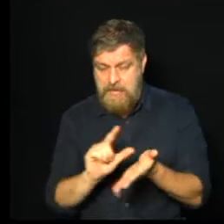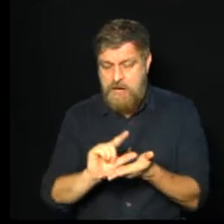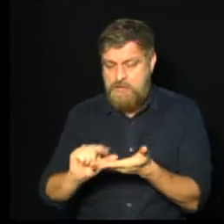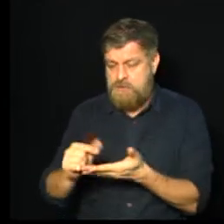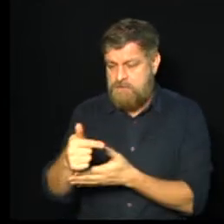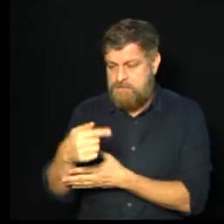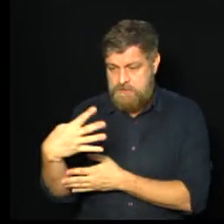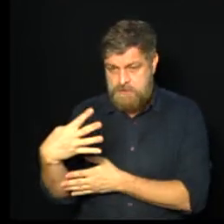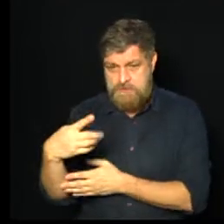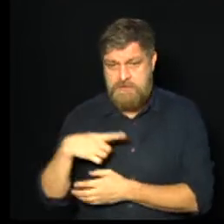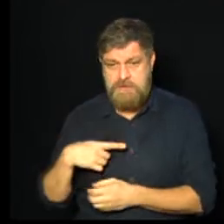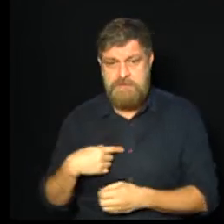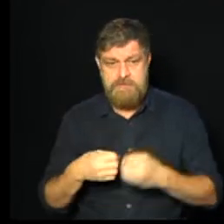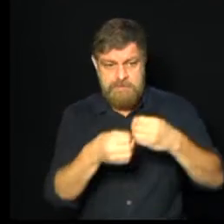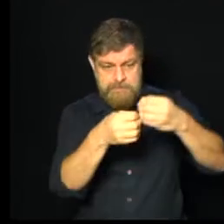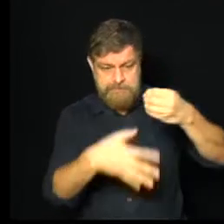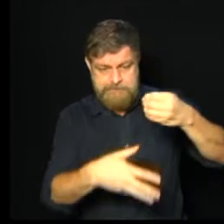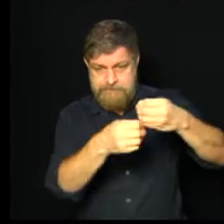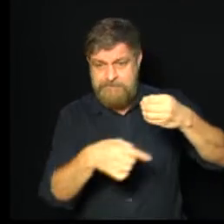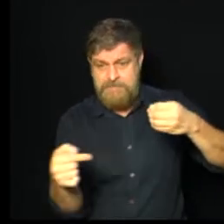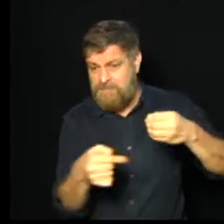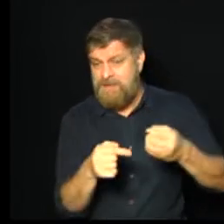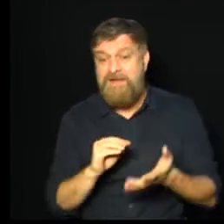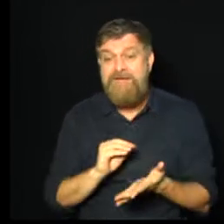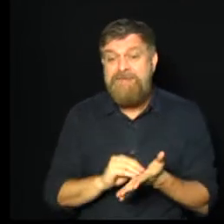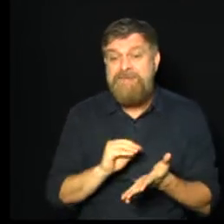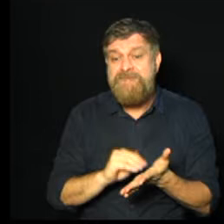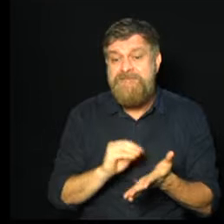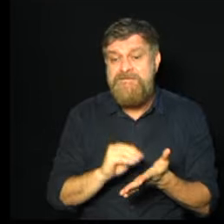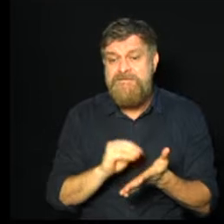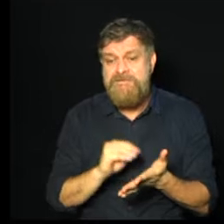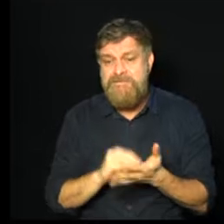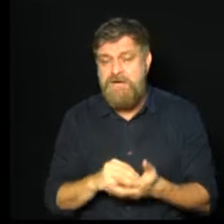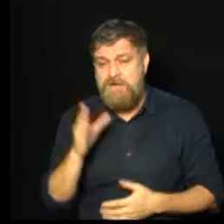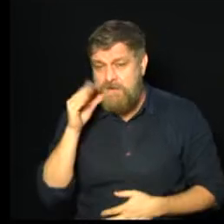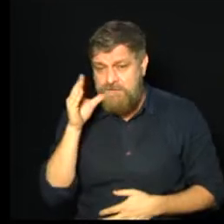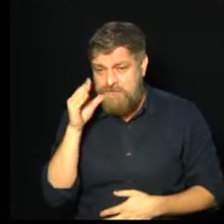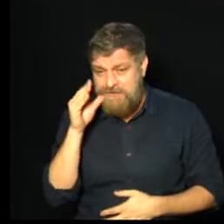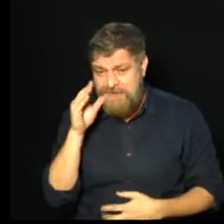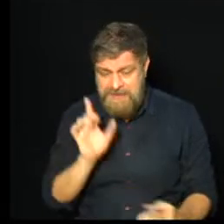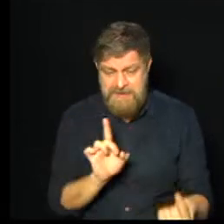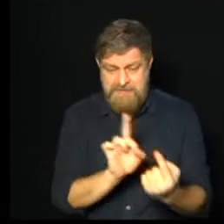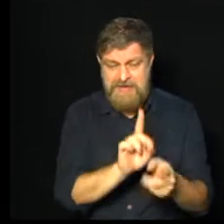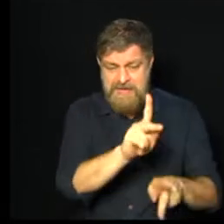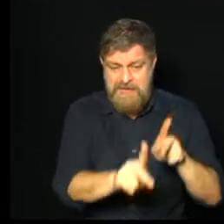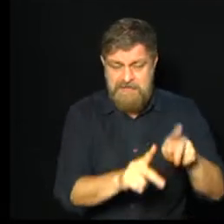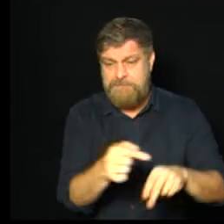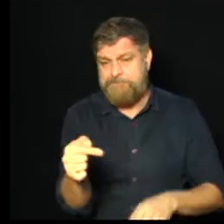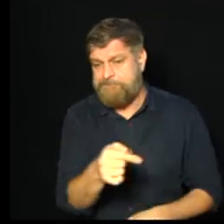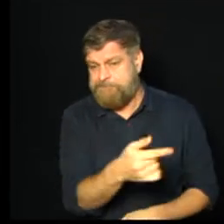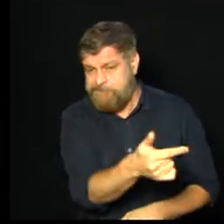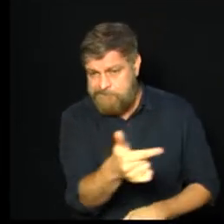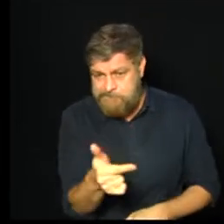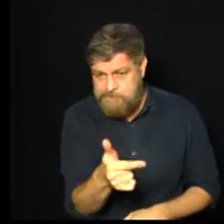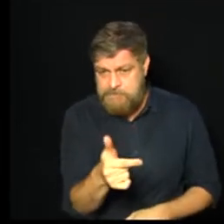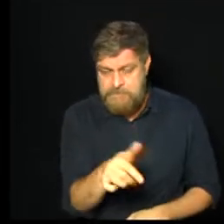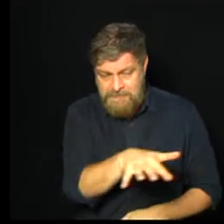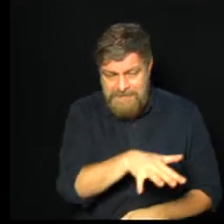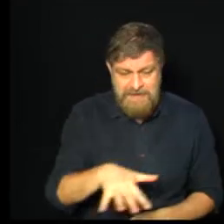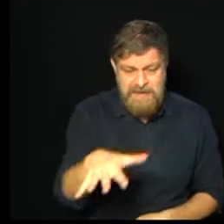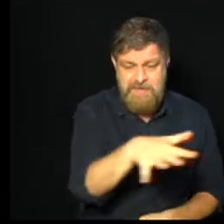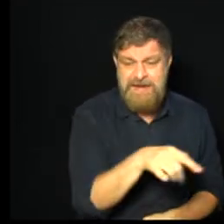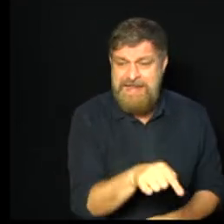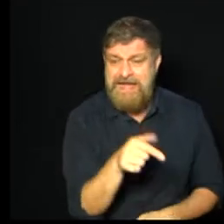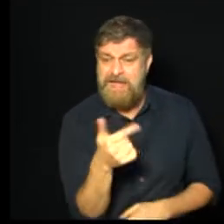quanto às suas disponibilidades forem insuficientes para garantir a cobertura assistencial à população de uma determinada área,